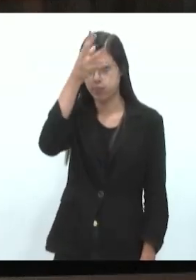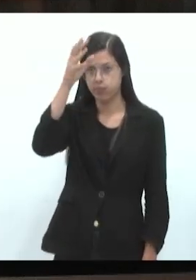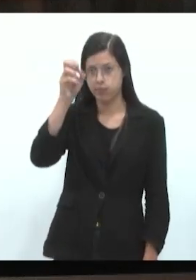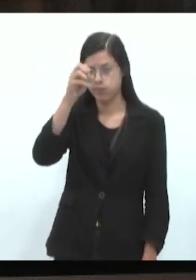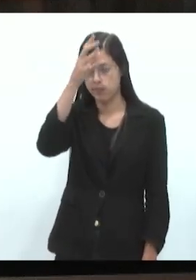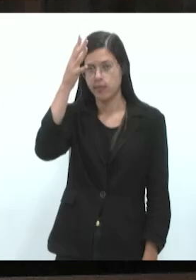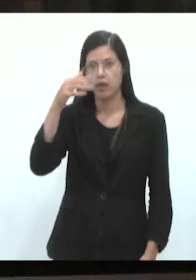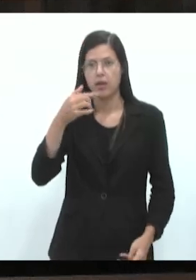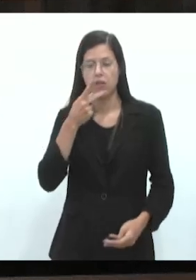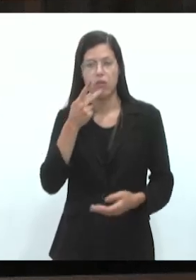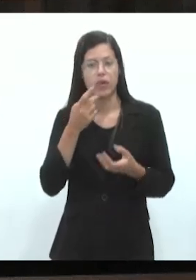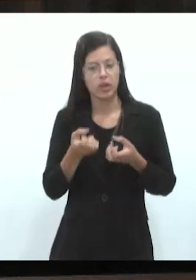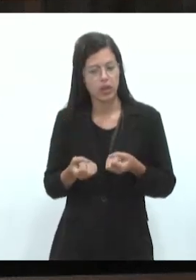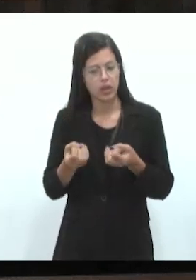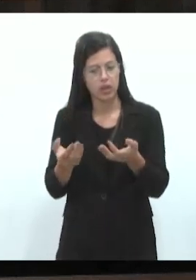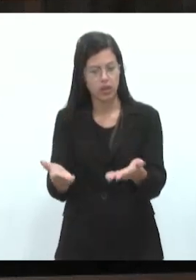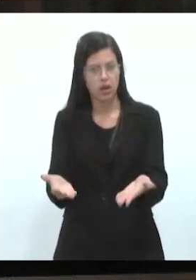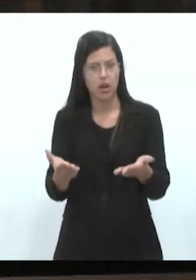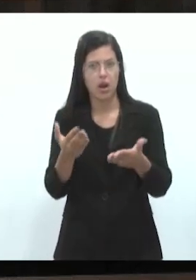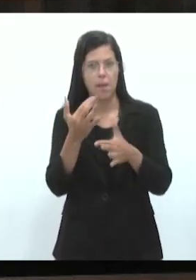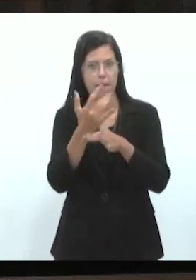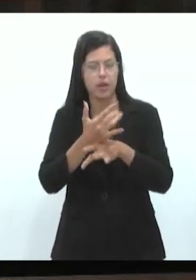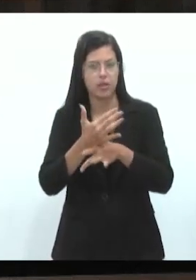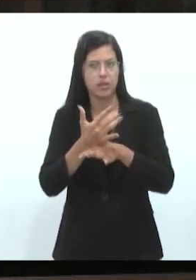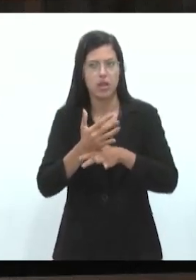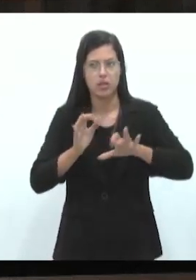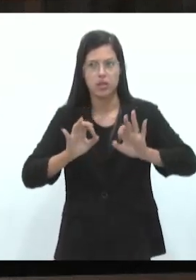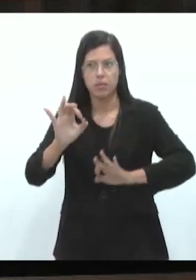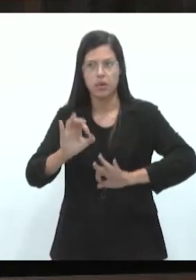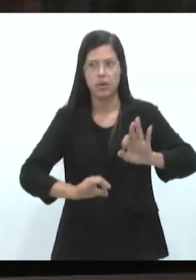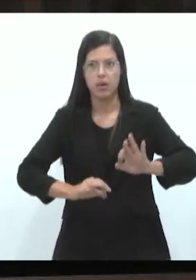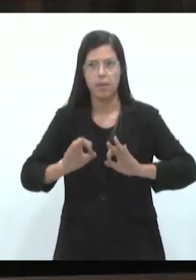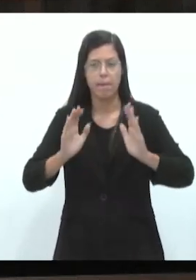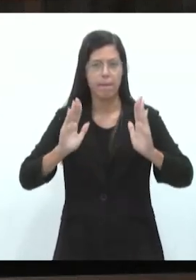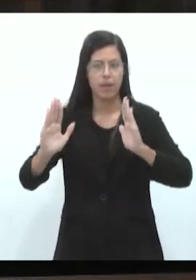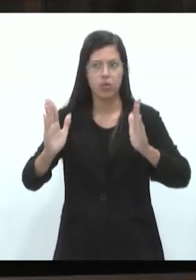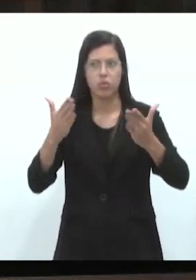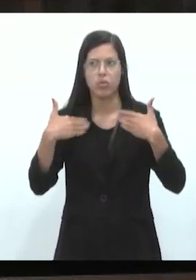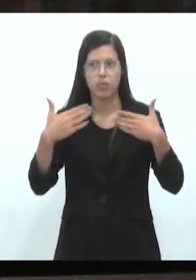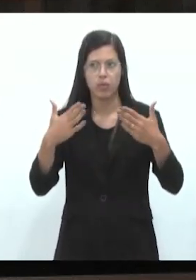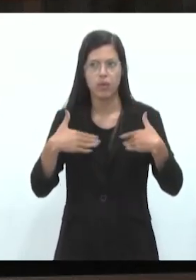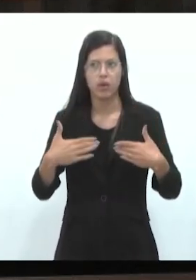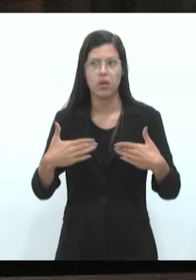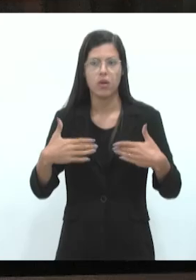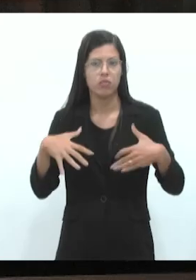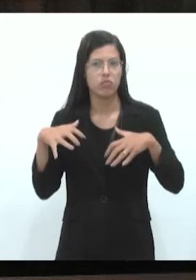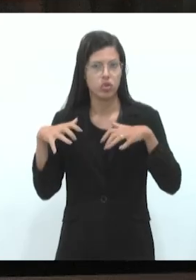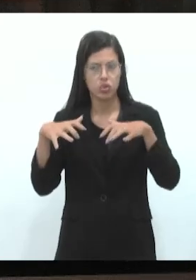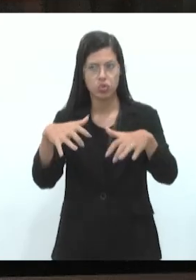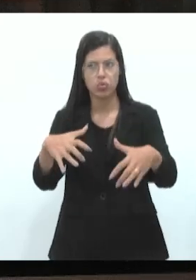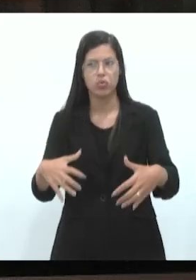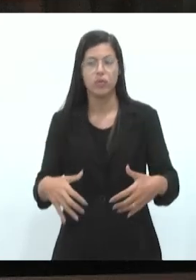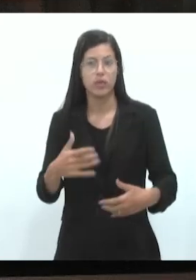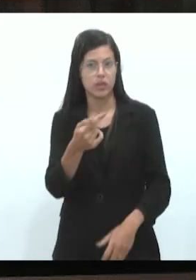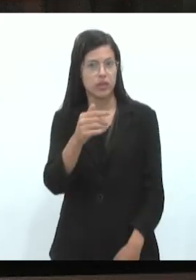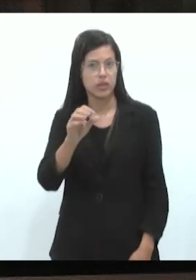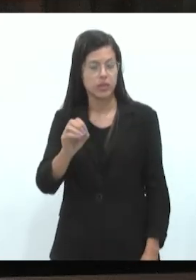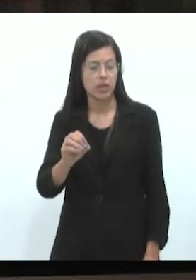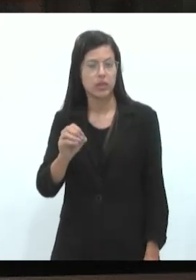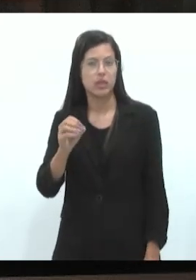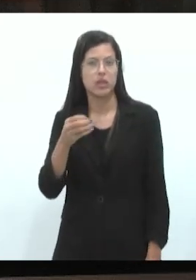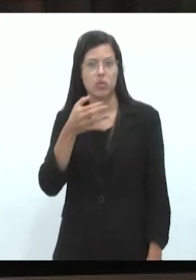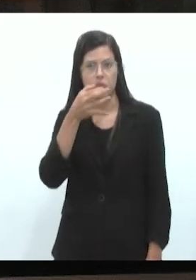entregaria para as nossas cidades se prepararem para o período de verão, das chuvas. Inclusive, dessas 70